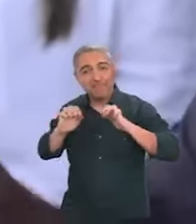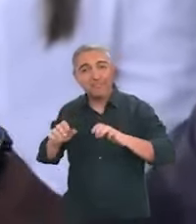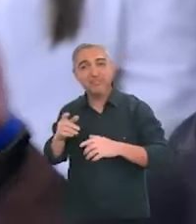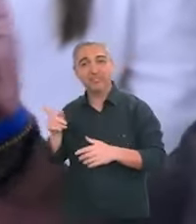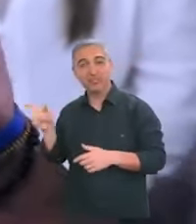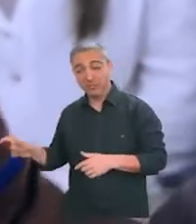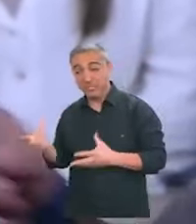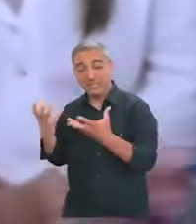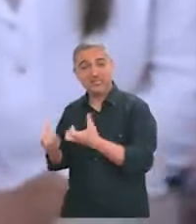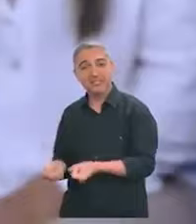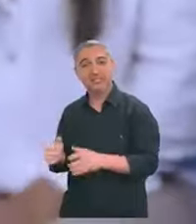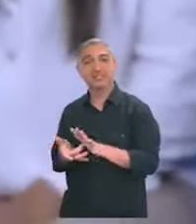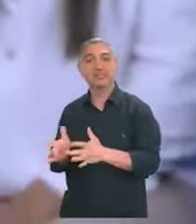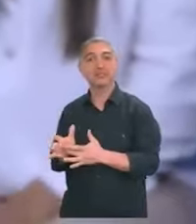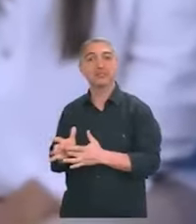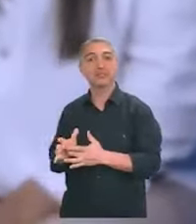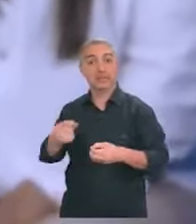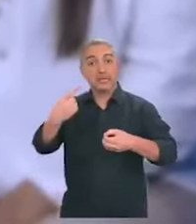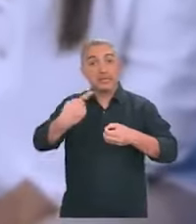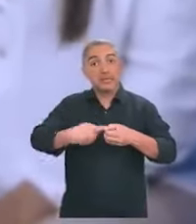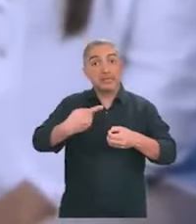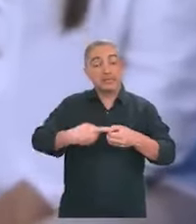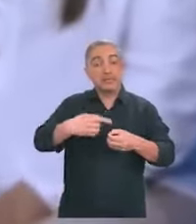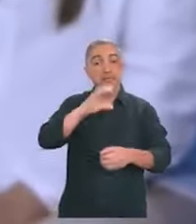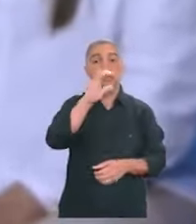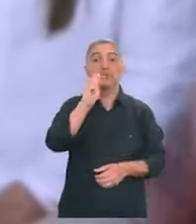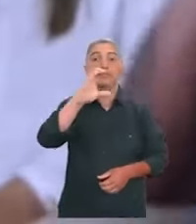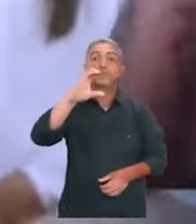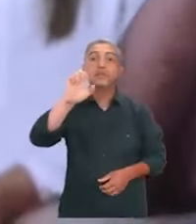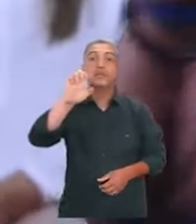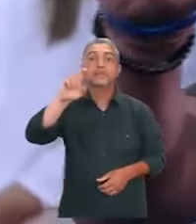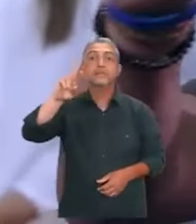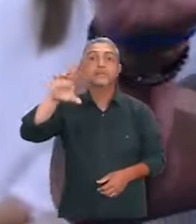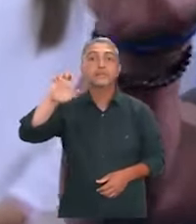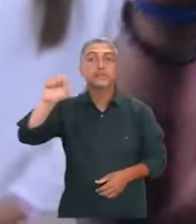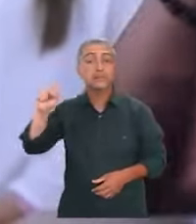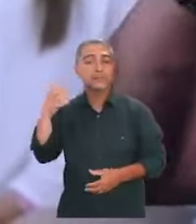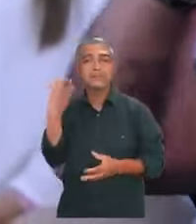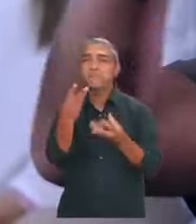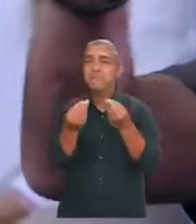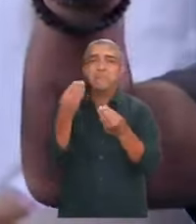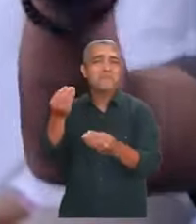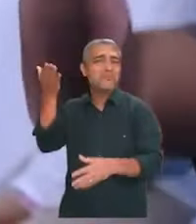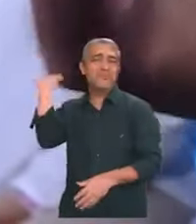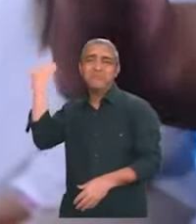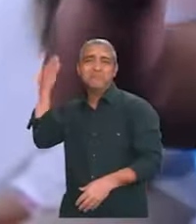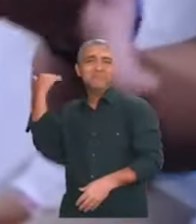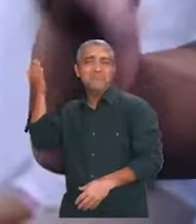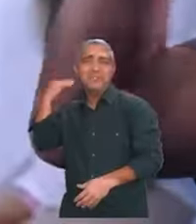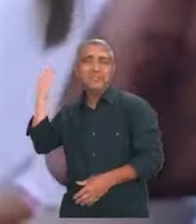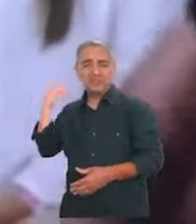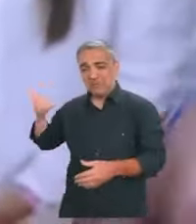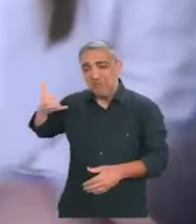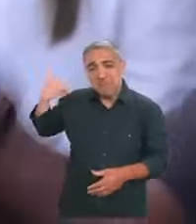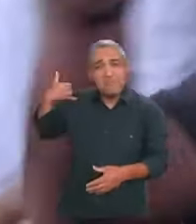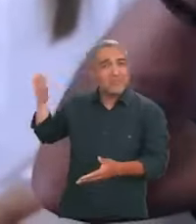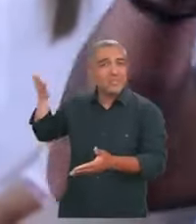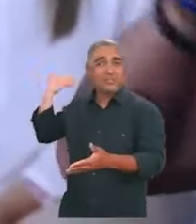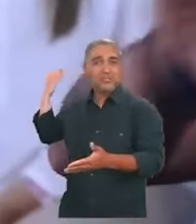Essa cidade, Cáceres, ela data de 56 a.C. Quem gosta de Game of Thrones, aí foi